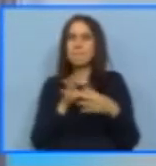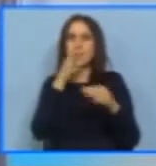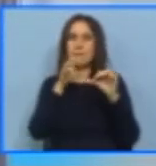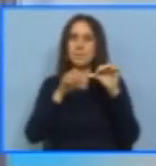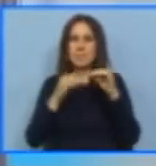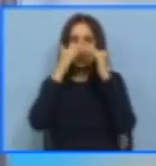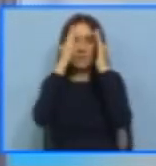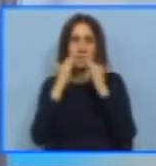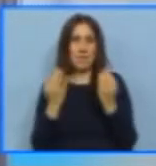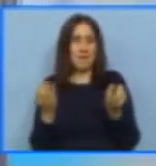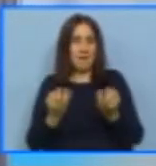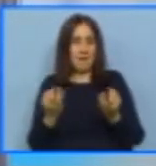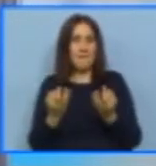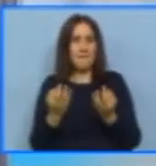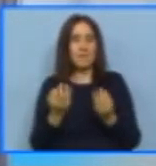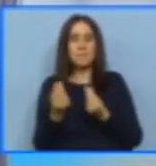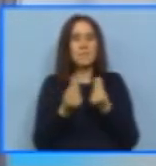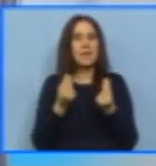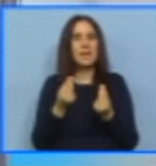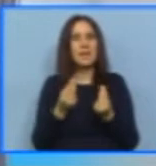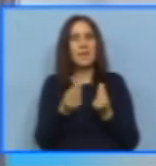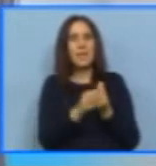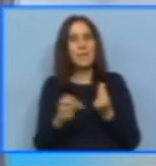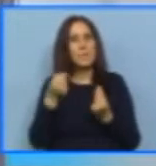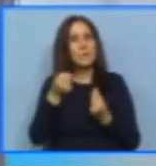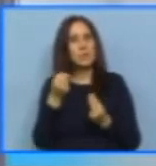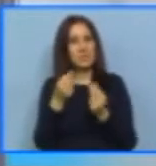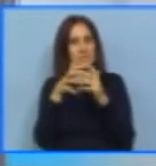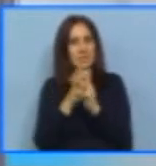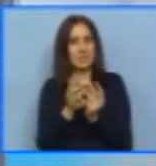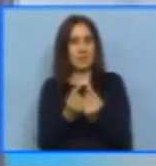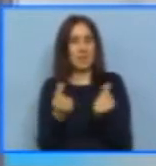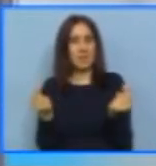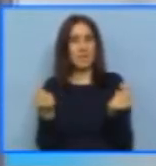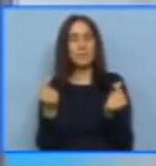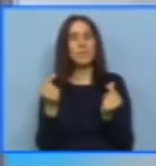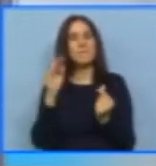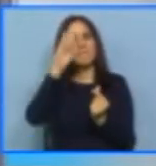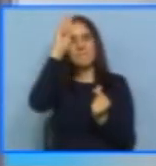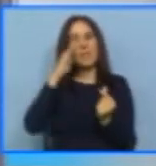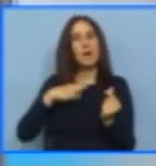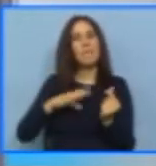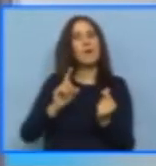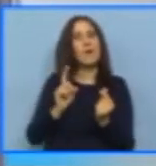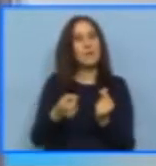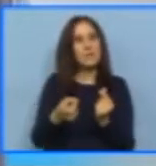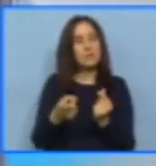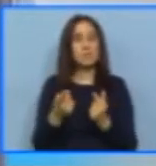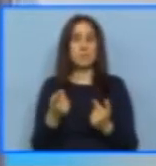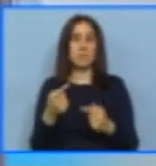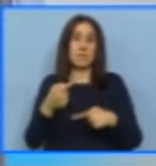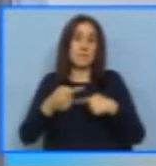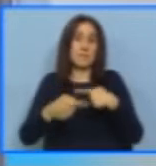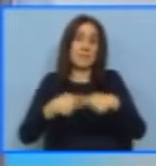de Fátima. De resto, via-se isso também pela maneira como os pastorinhos rezavam pelas intenções de Santo Padre. Essa tradição, vamos